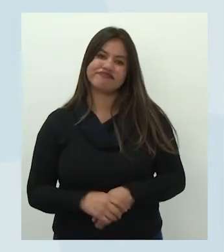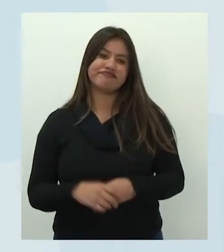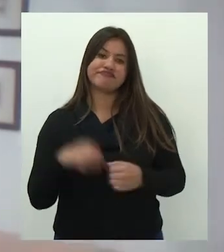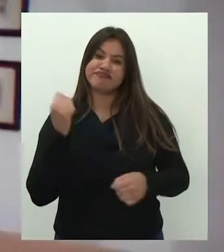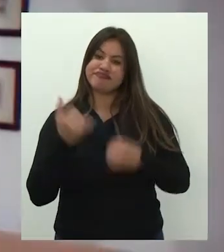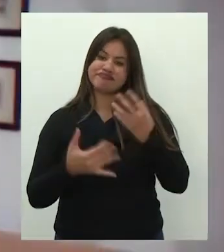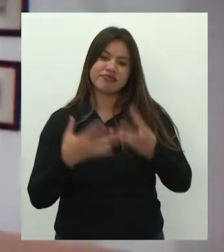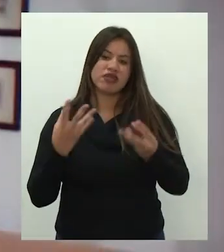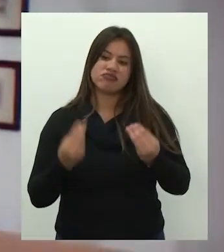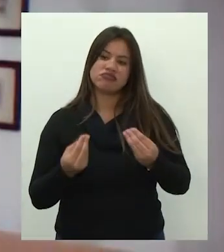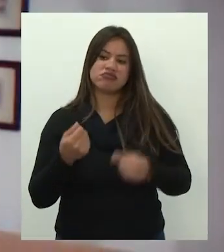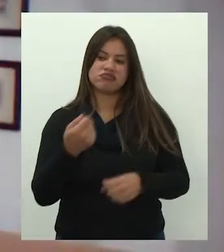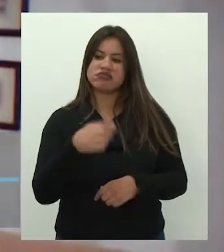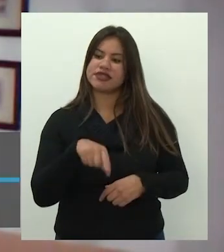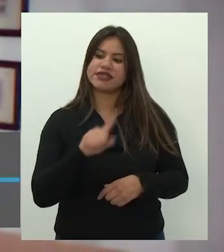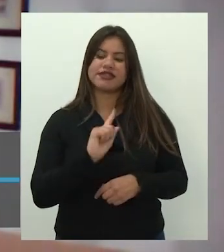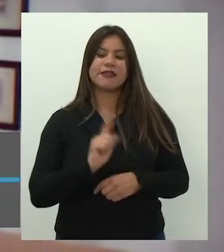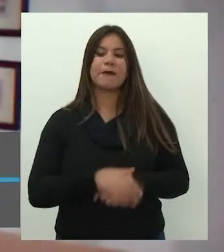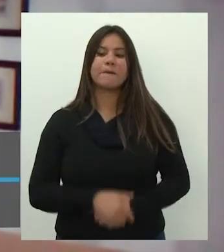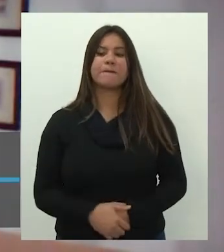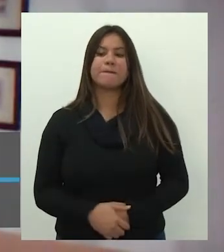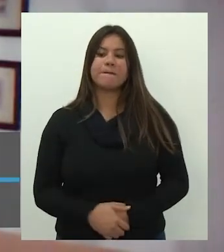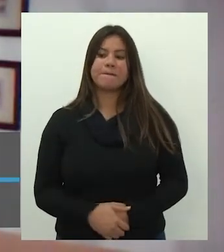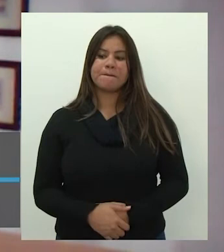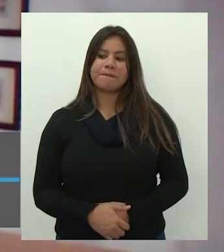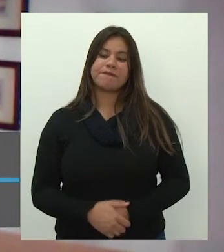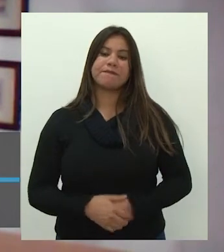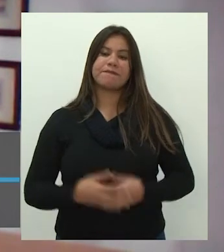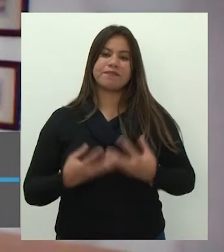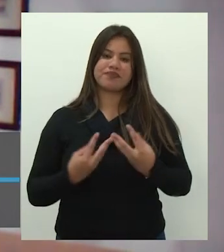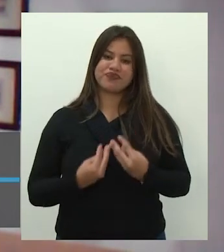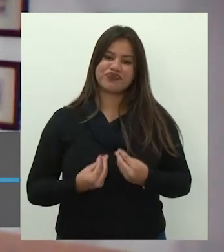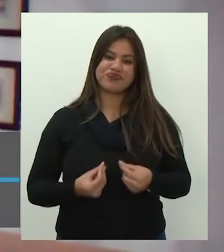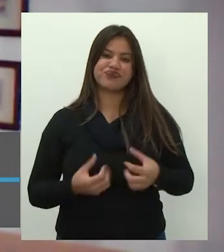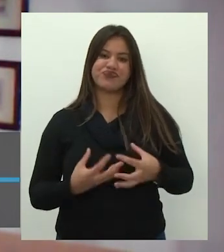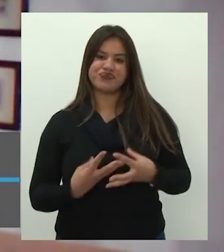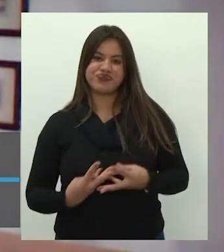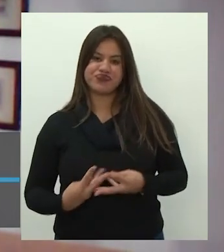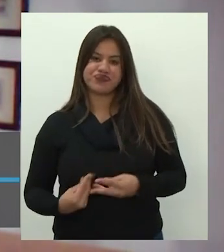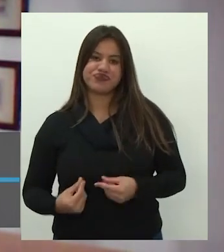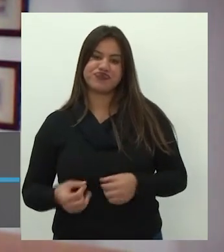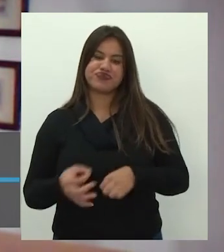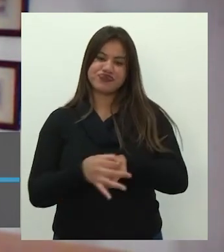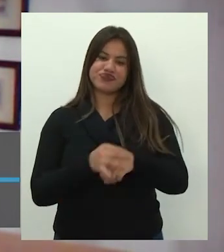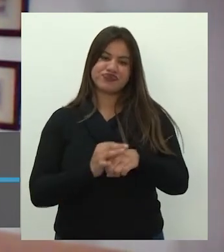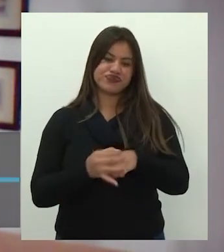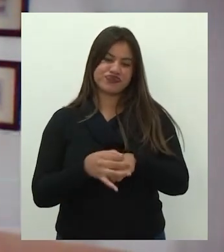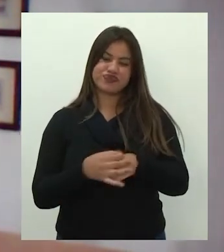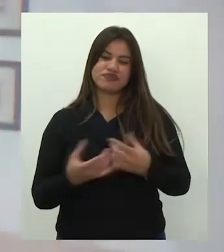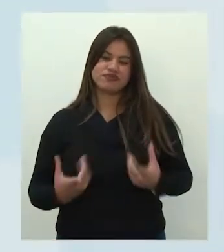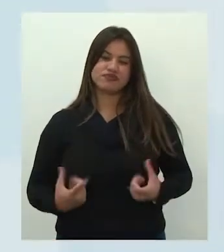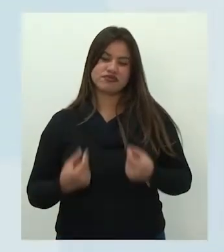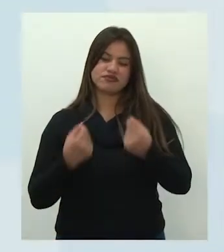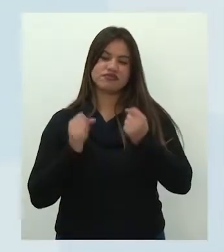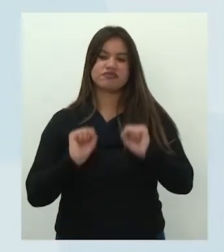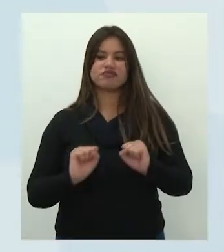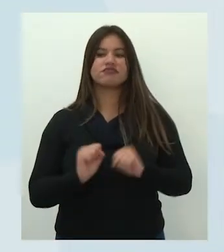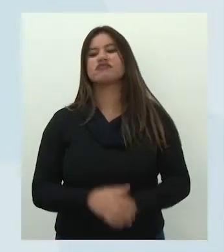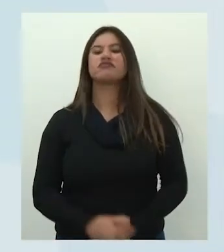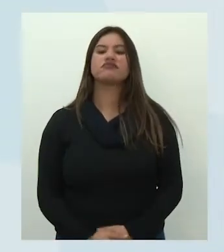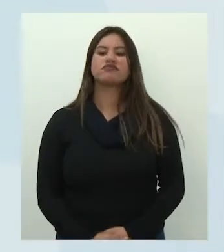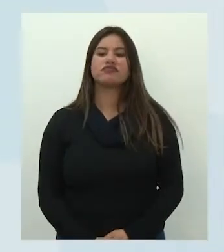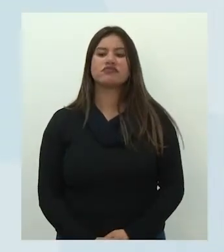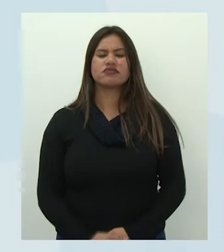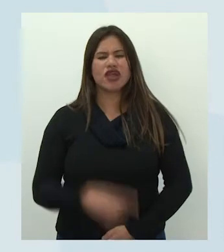que explicar, né? Com a própria deterioração das células. Próximo. Será